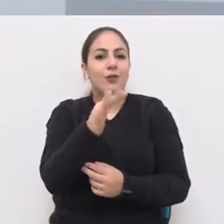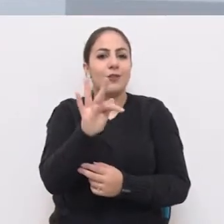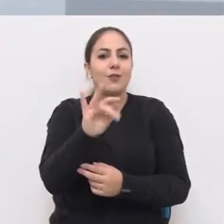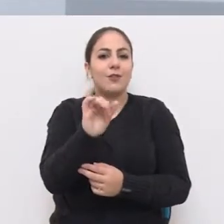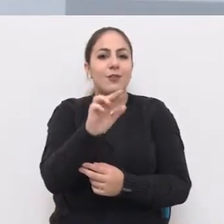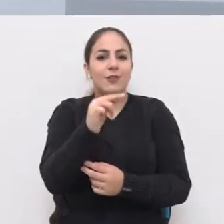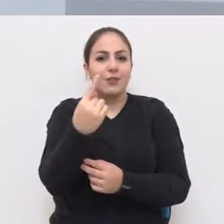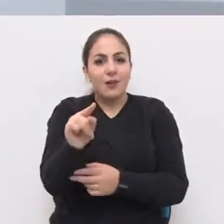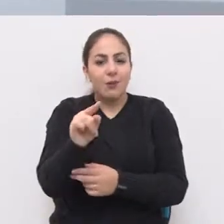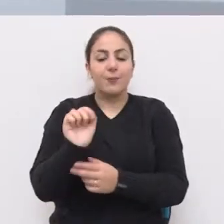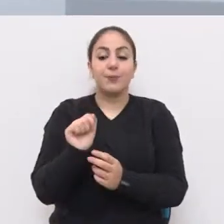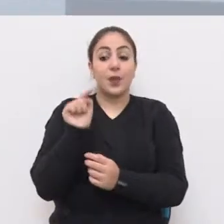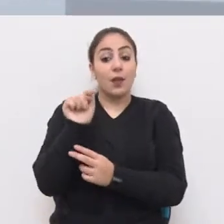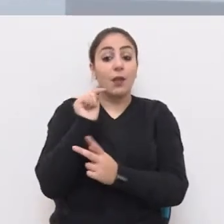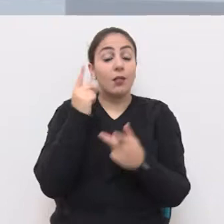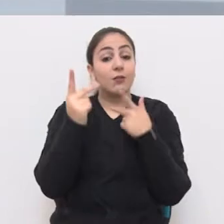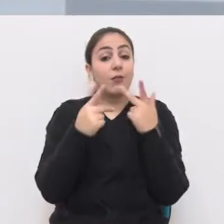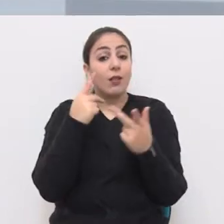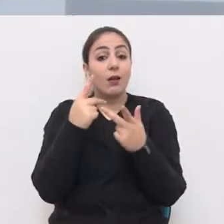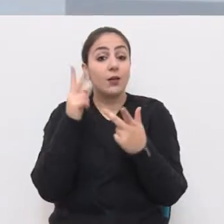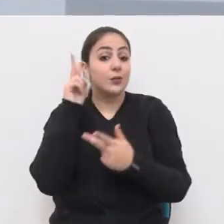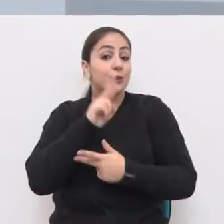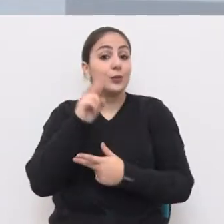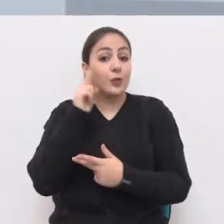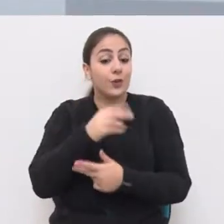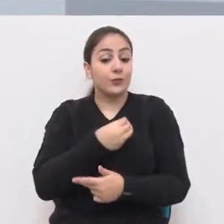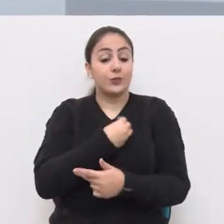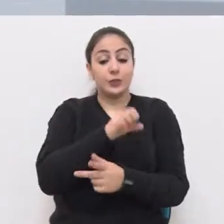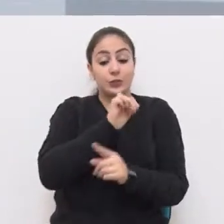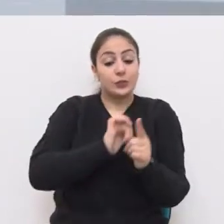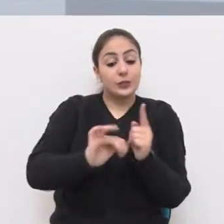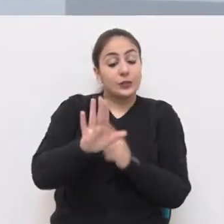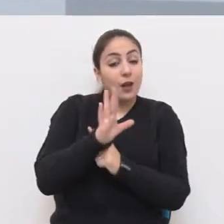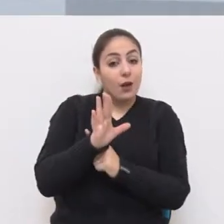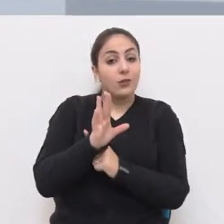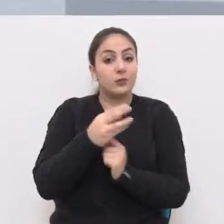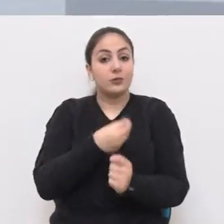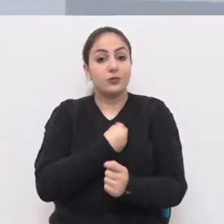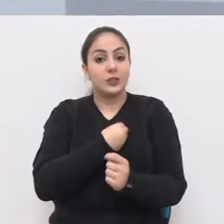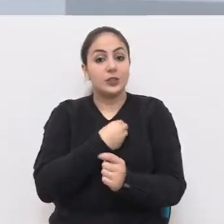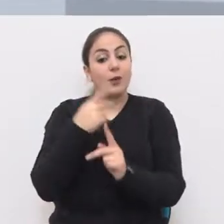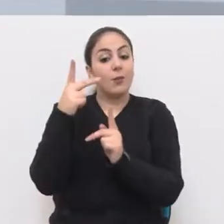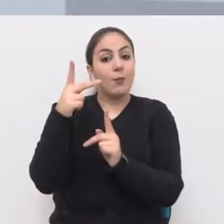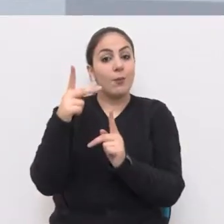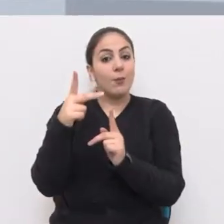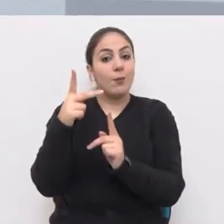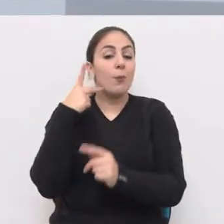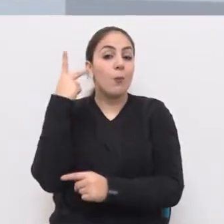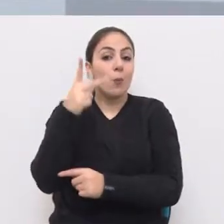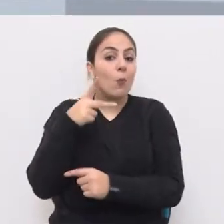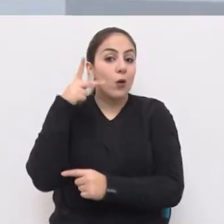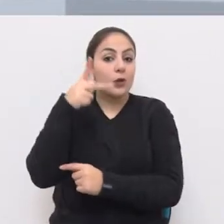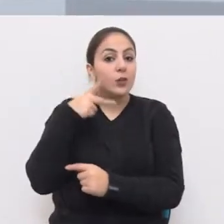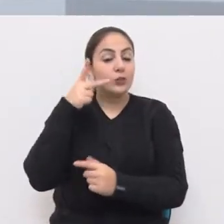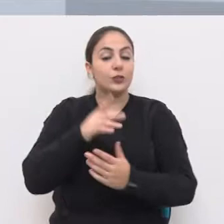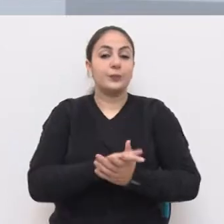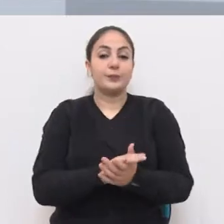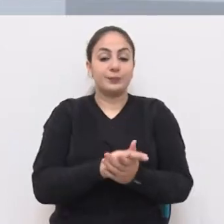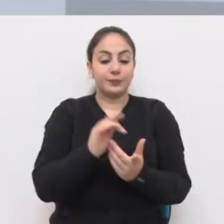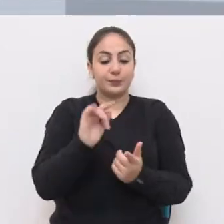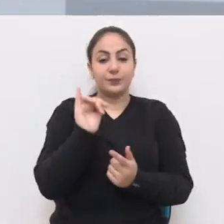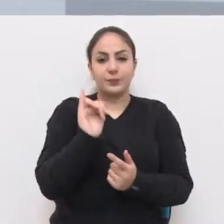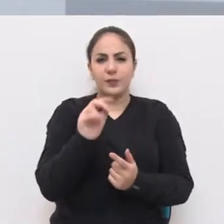lá e contar a história dele de vida social, de vida pessoal e vida política. Seu Vivo Pacheco, o